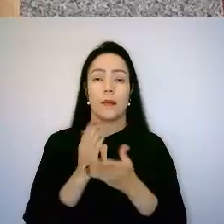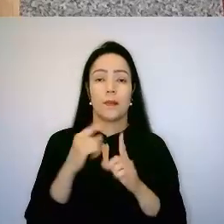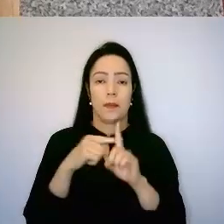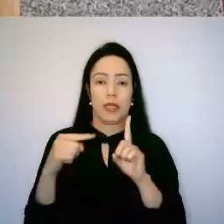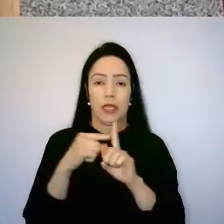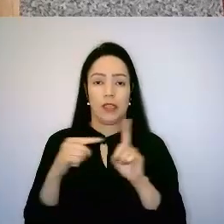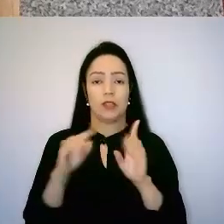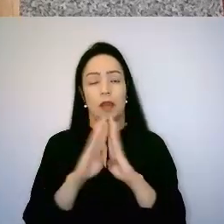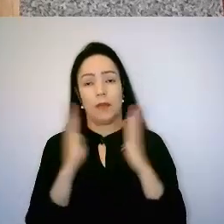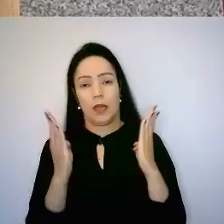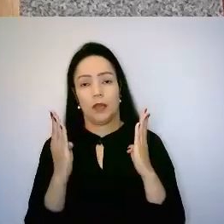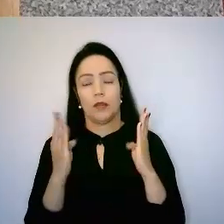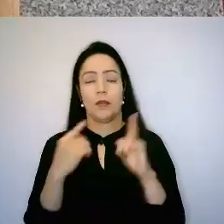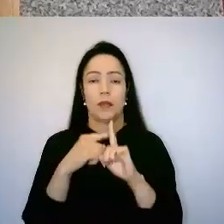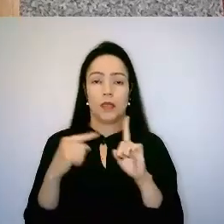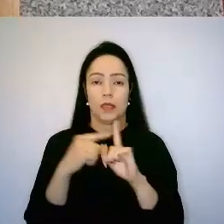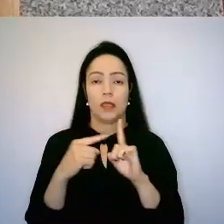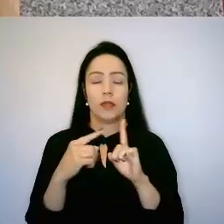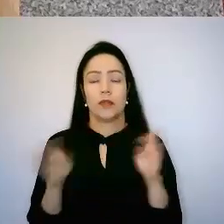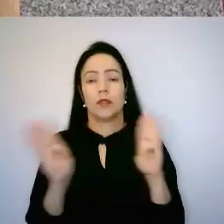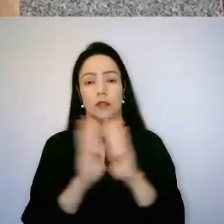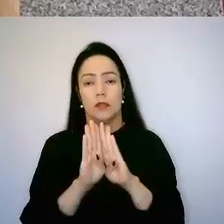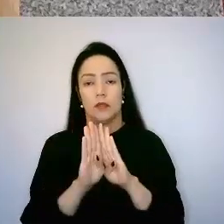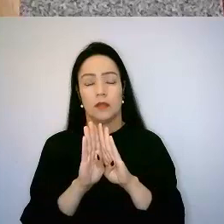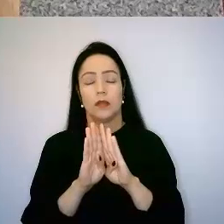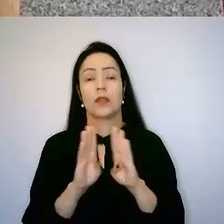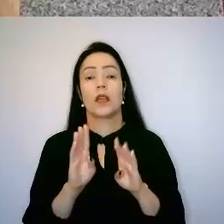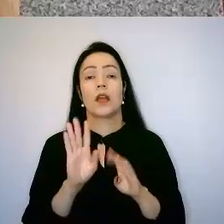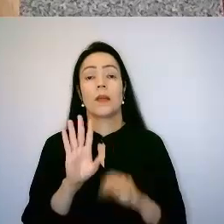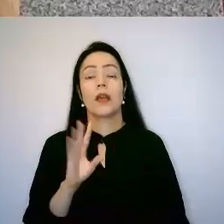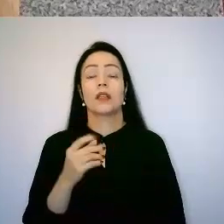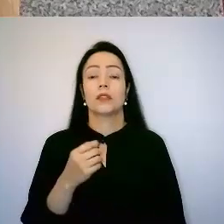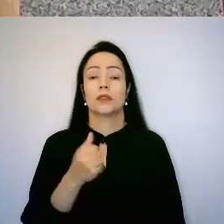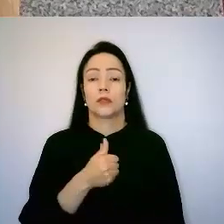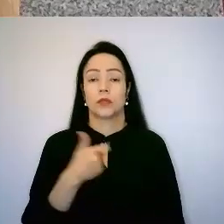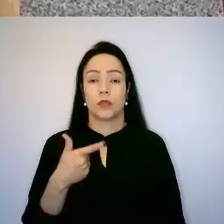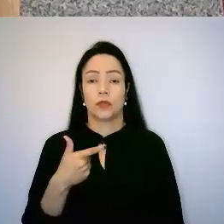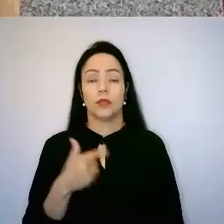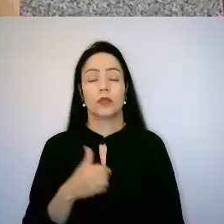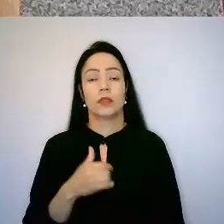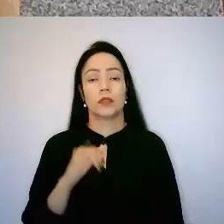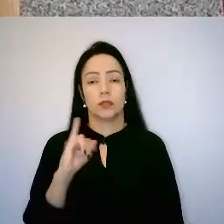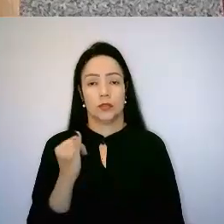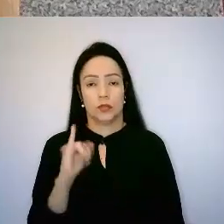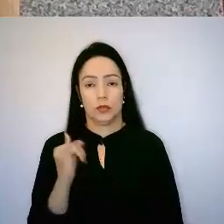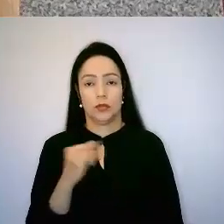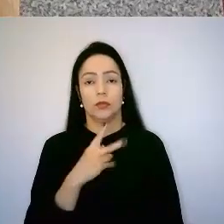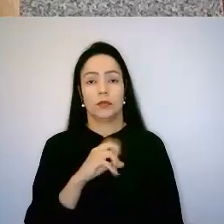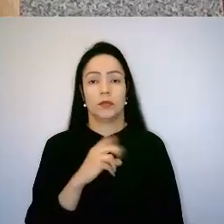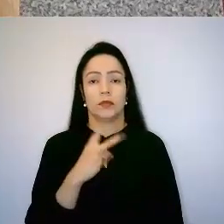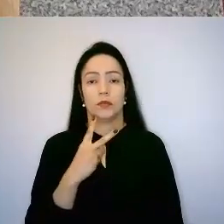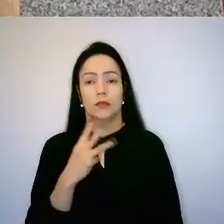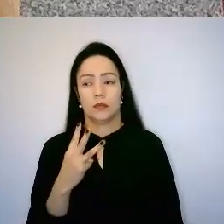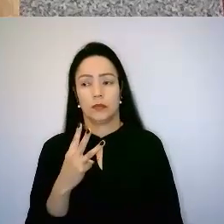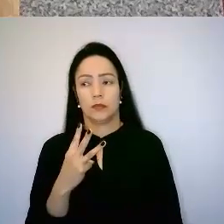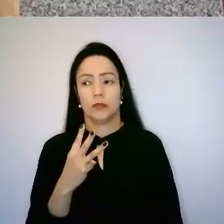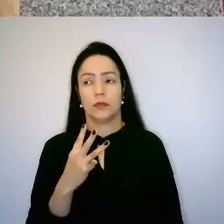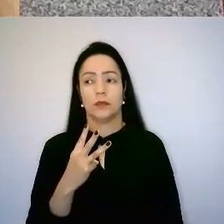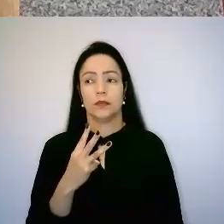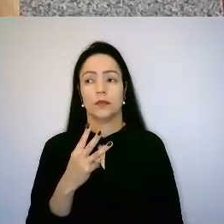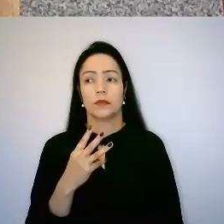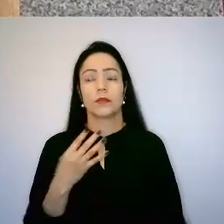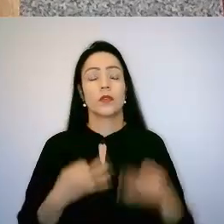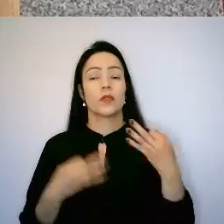e já em 12 de janeiro de 2023 uma decisão do juízo a cor basicamente